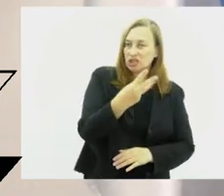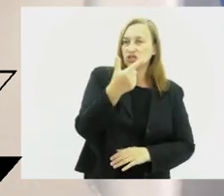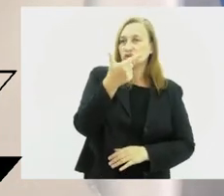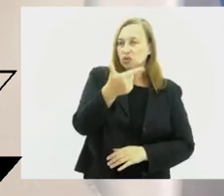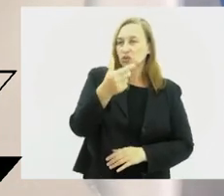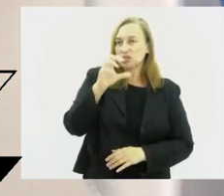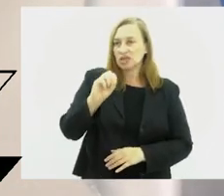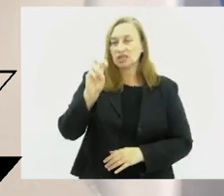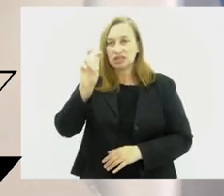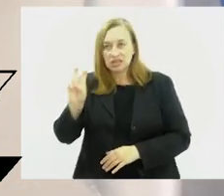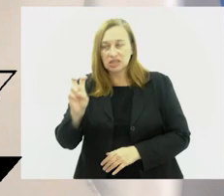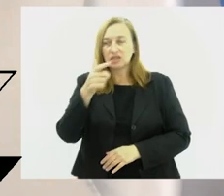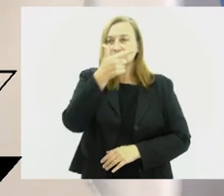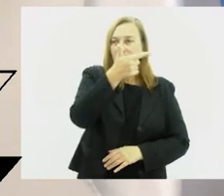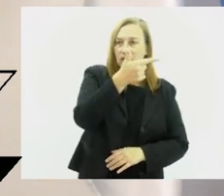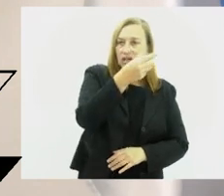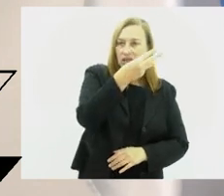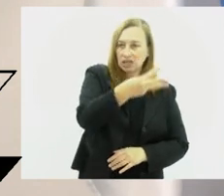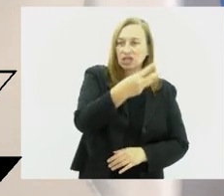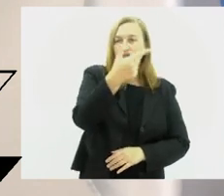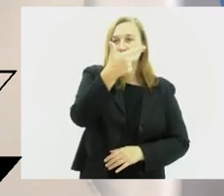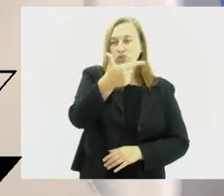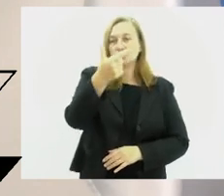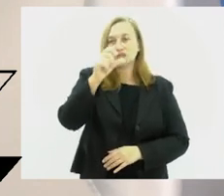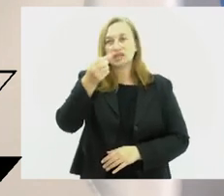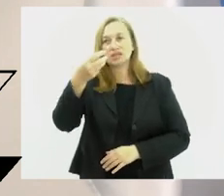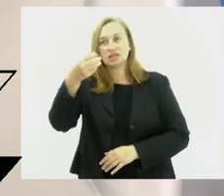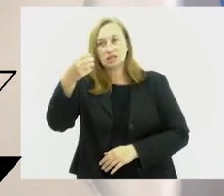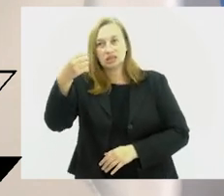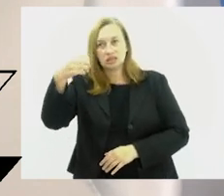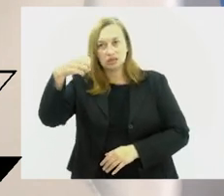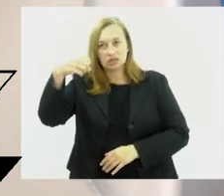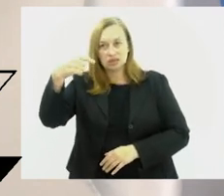3.207 de 99, ambas regulamentadas pelo Decreto-Lei